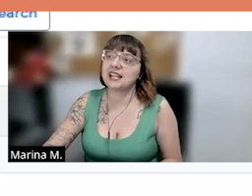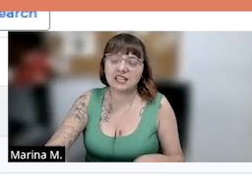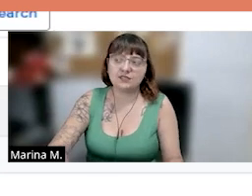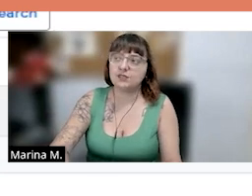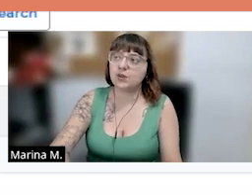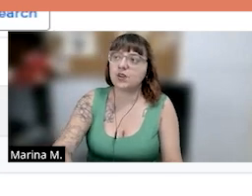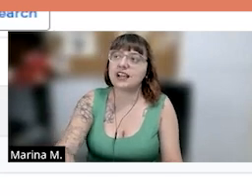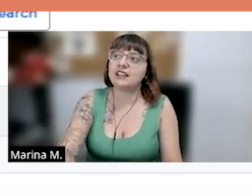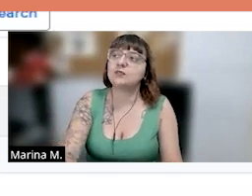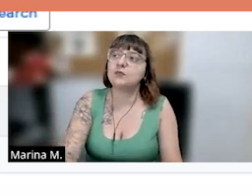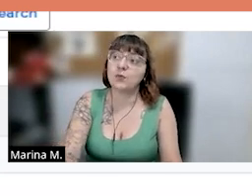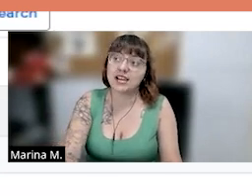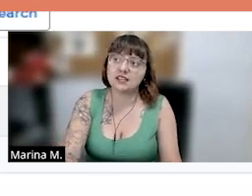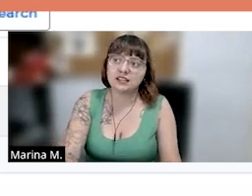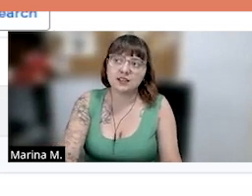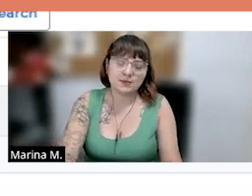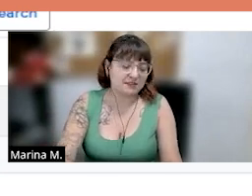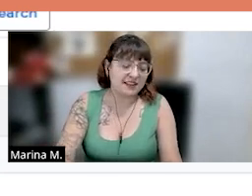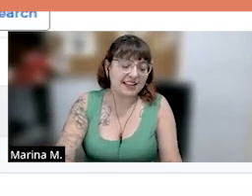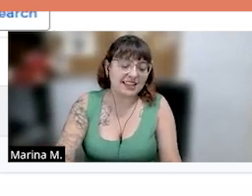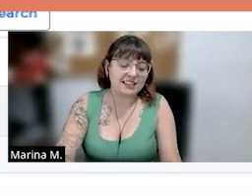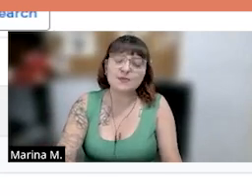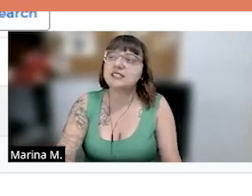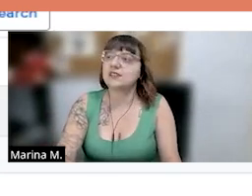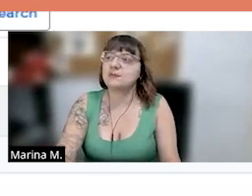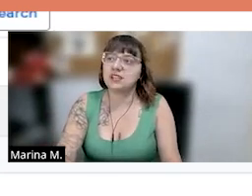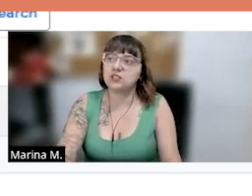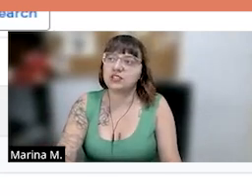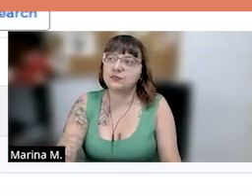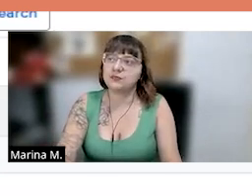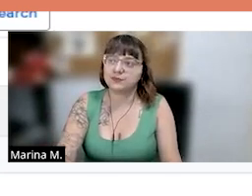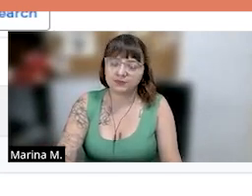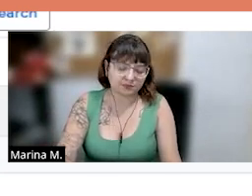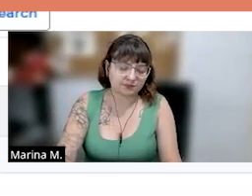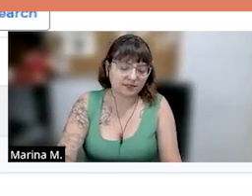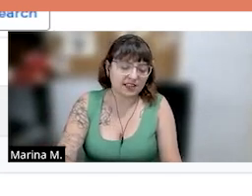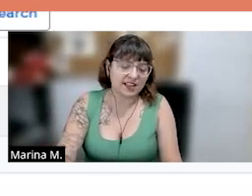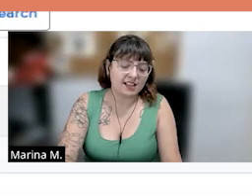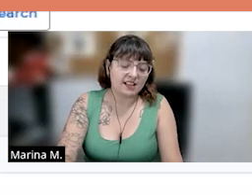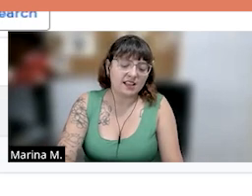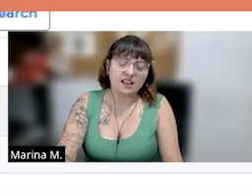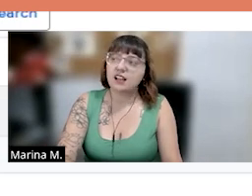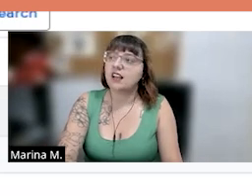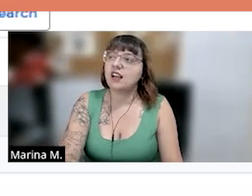separar aqui, vou colocar um where para falar aqui especificamente